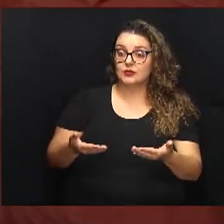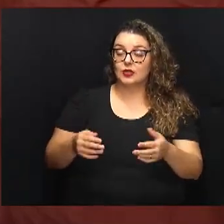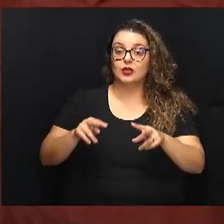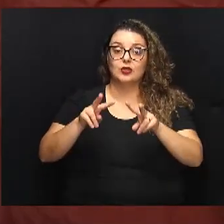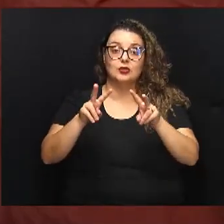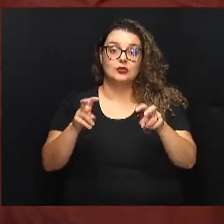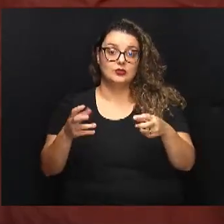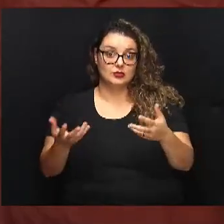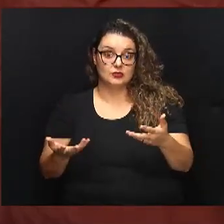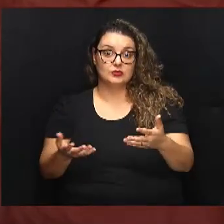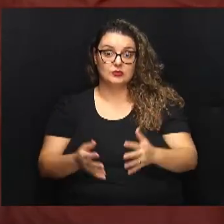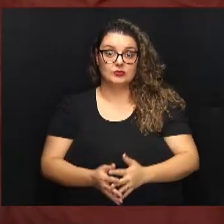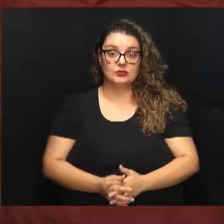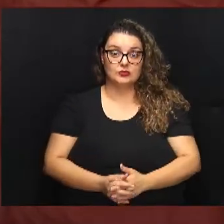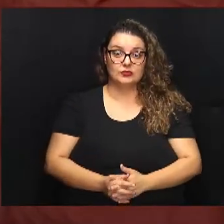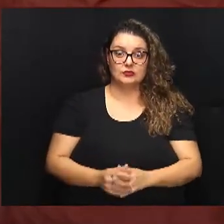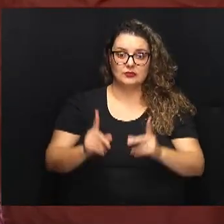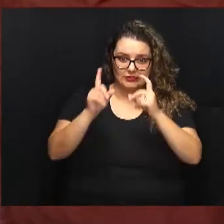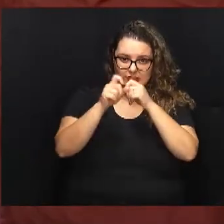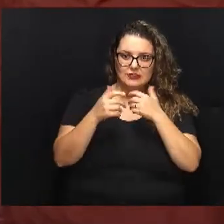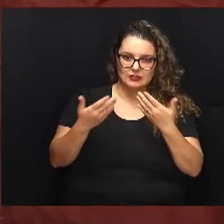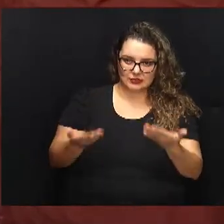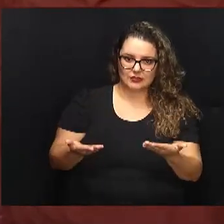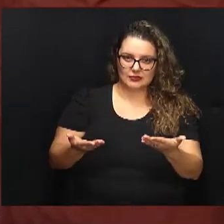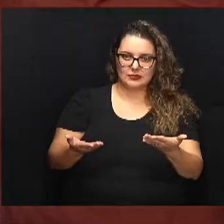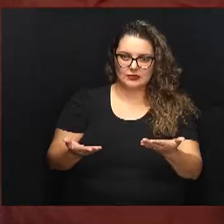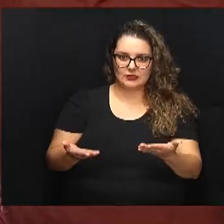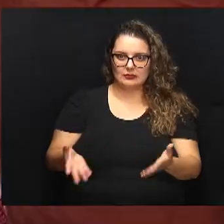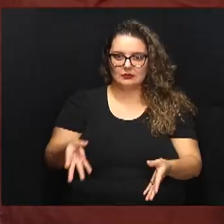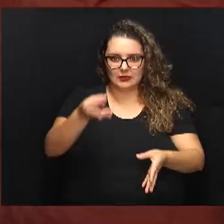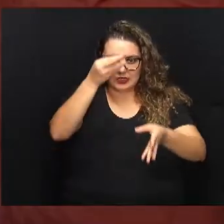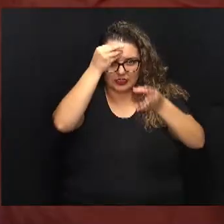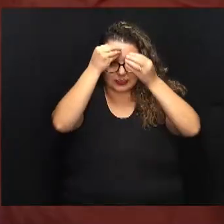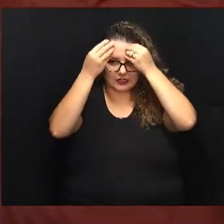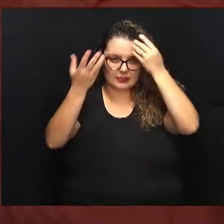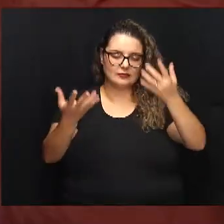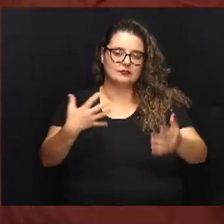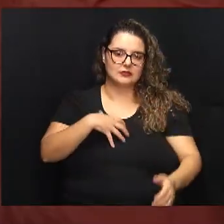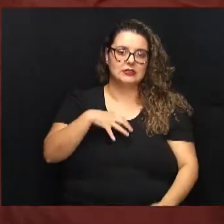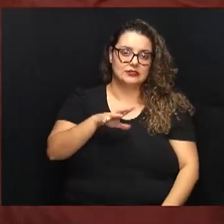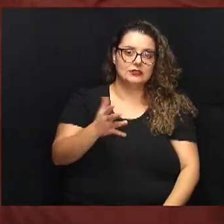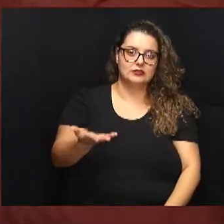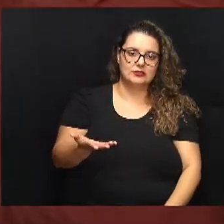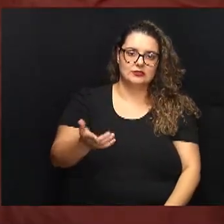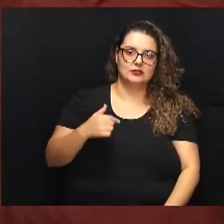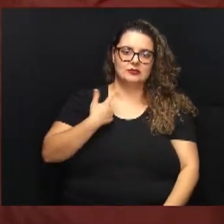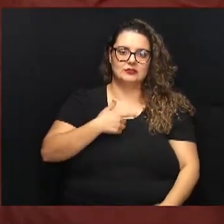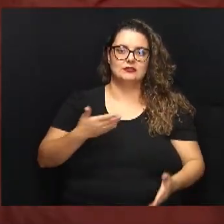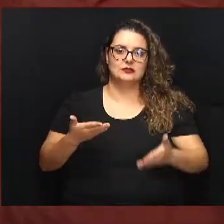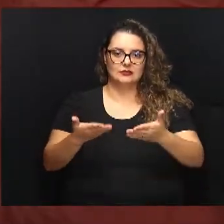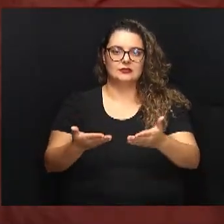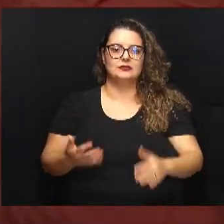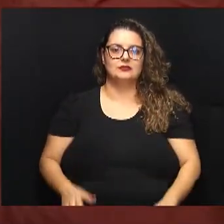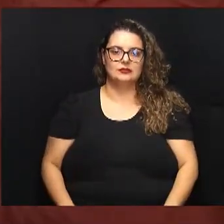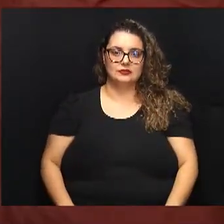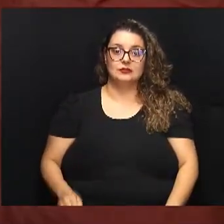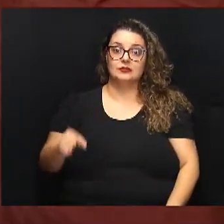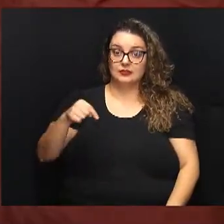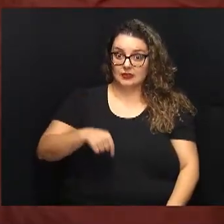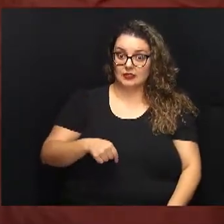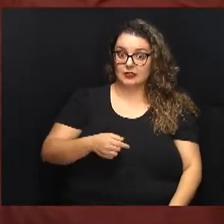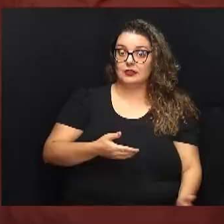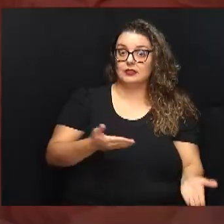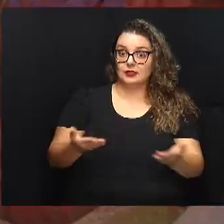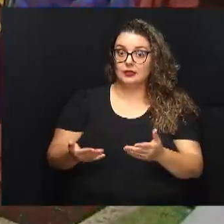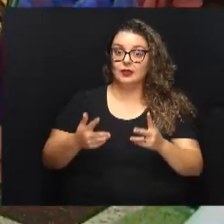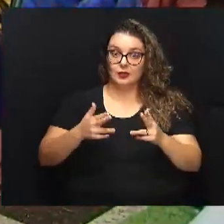tão difíceis, para colocar na cabecinha delas, dessa forma que a gente coloca aqui tanto no espetáculo